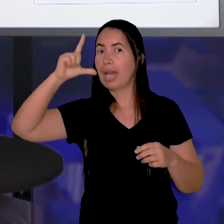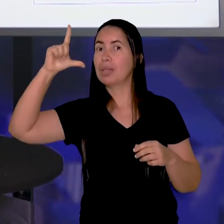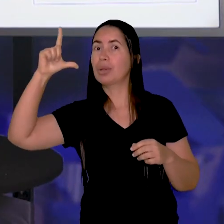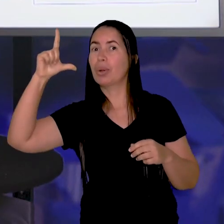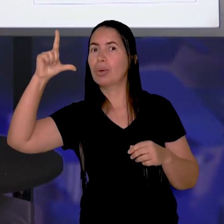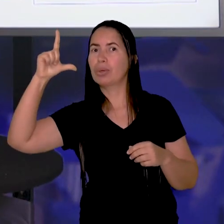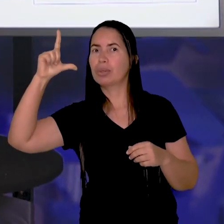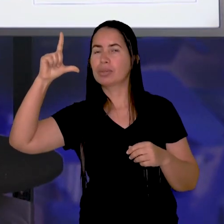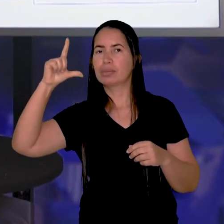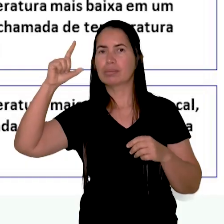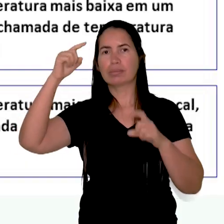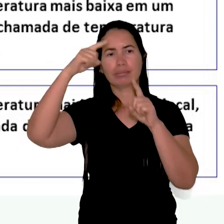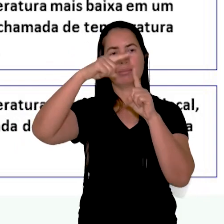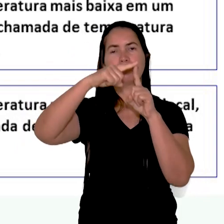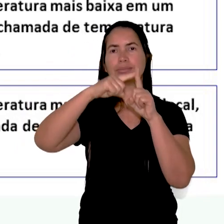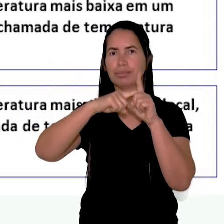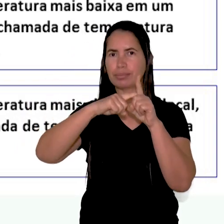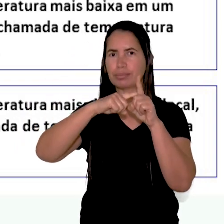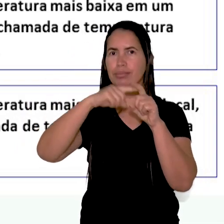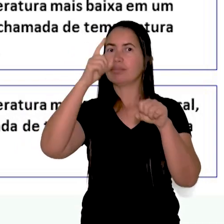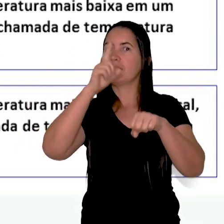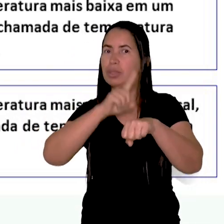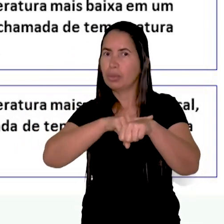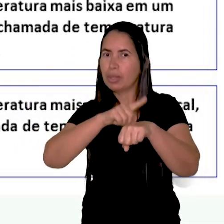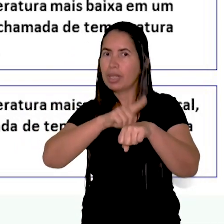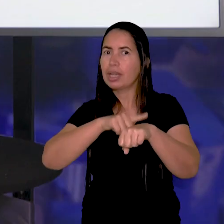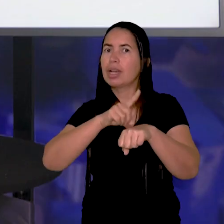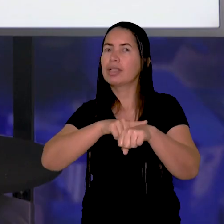maior, e os horários.